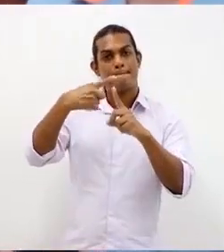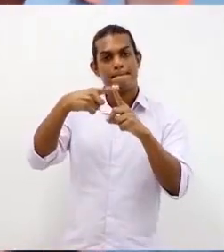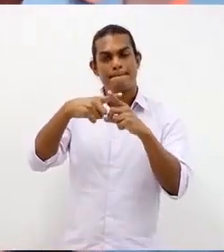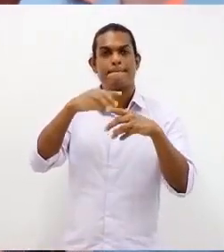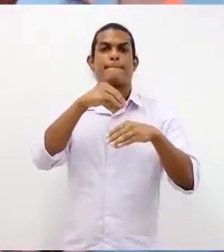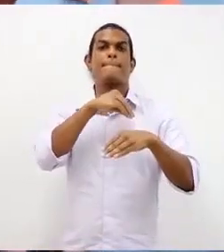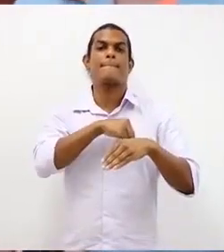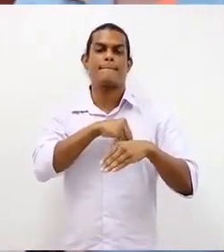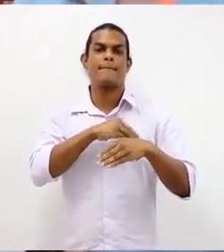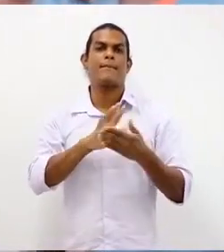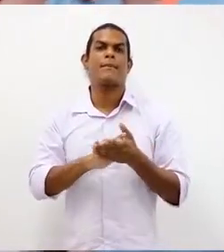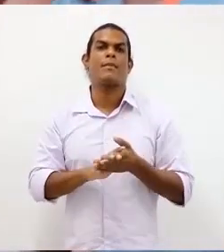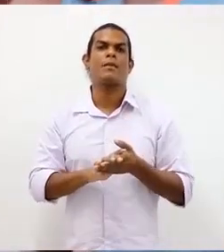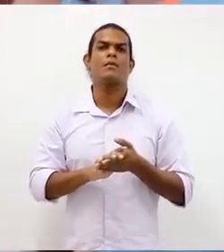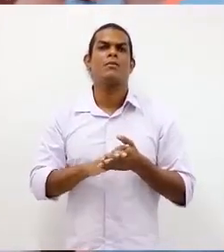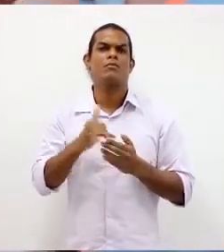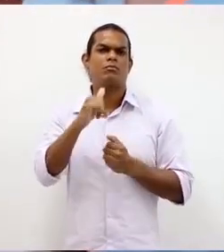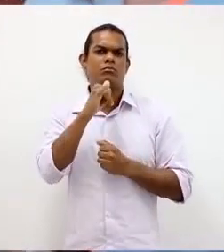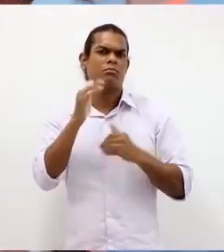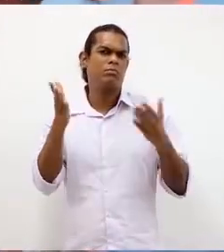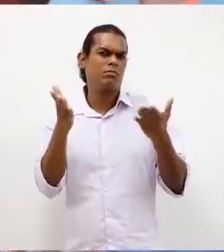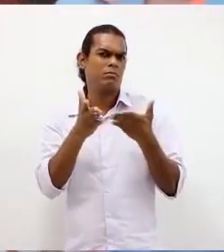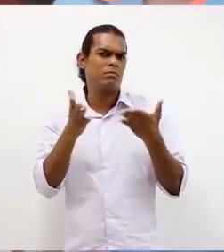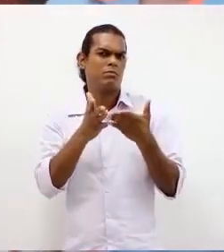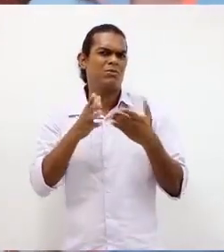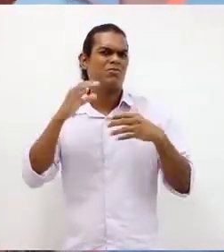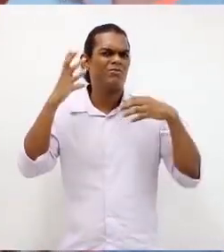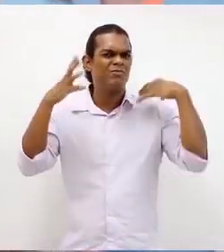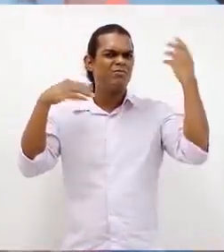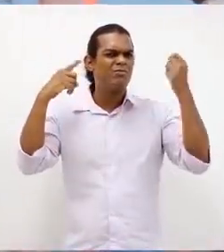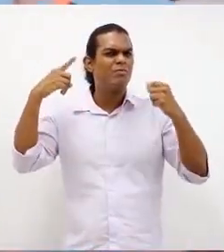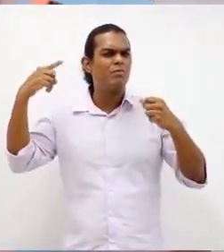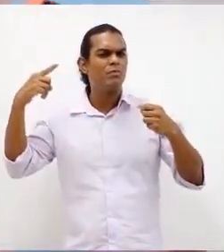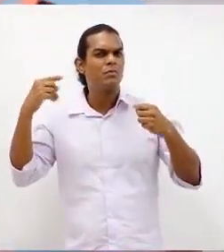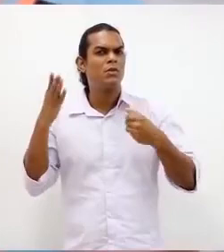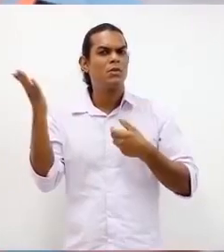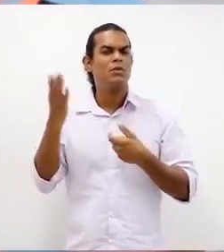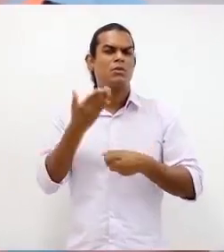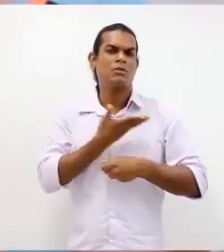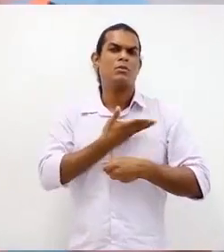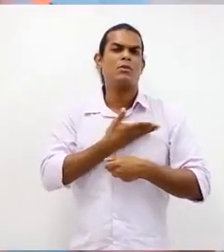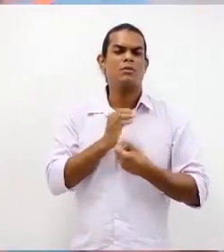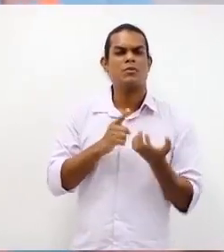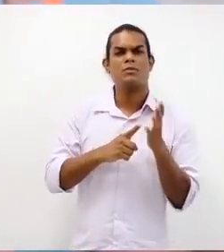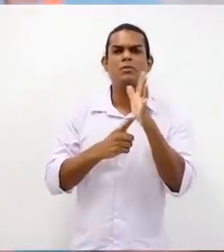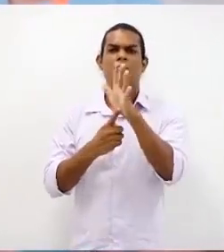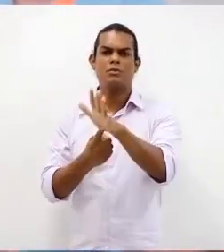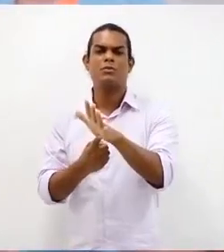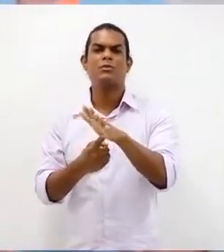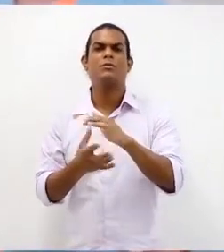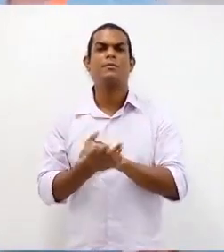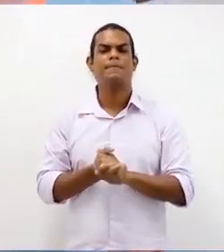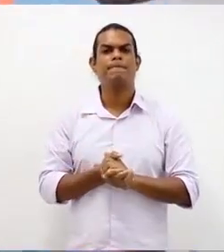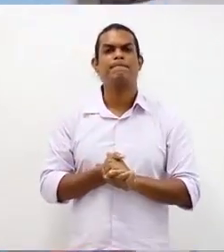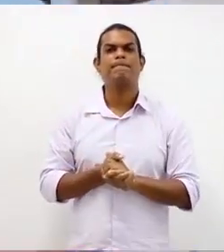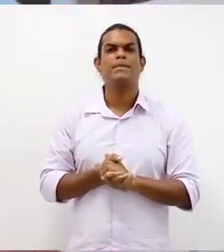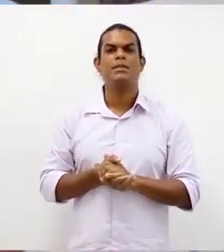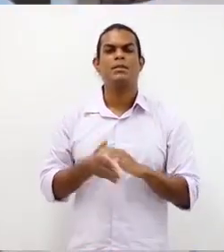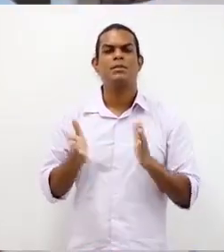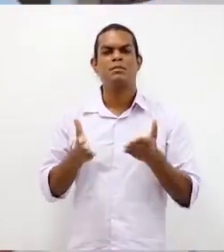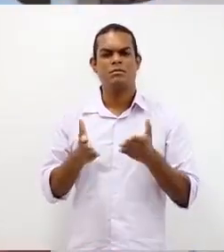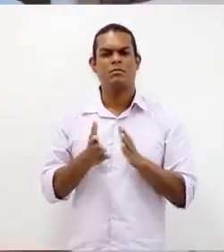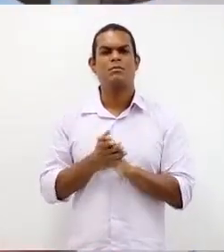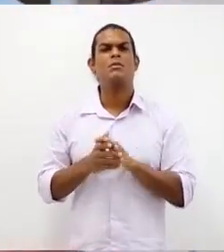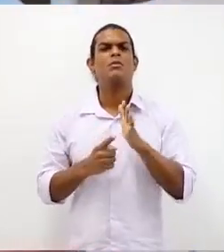Vamos ver um exemplo agora sobre ruído. A nossa amiga e a técnica de segurança, Patrícia, vai nos mostrar, não vai, Patrícia? Vamos sim, né? Aqui na